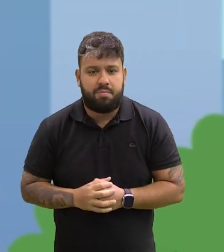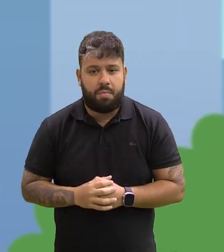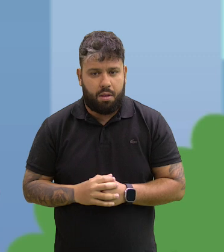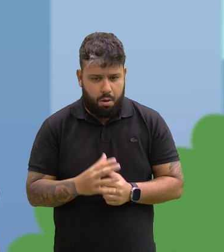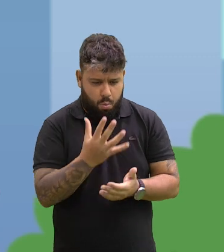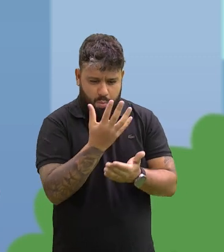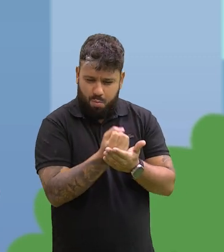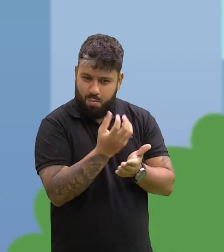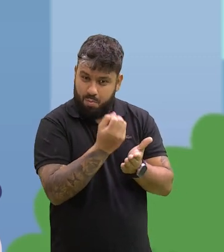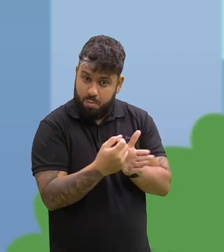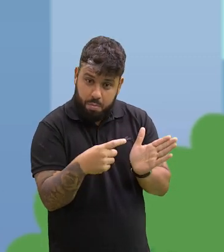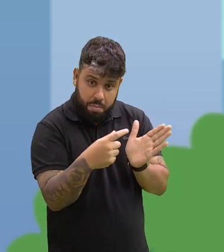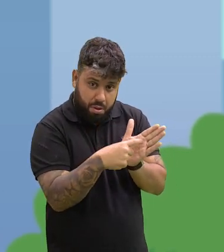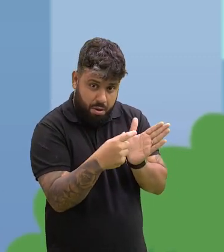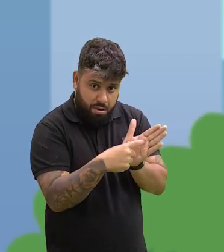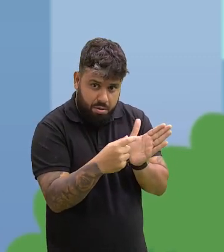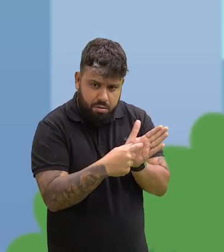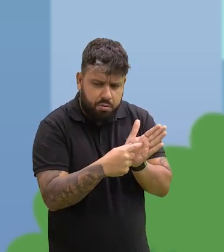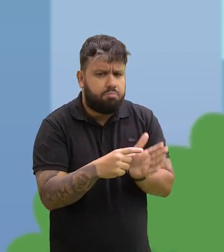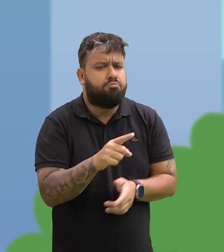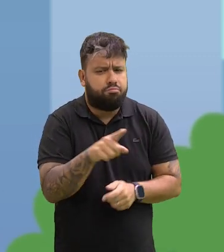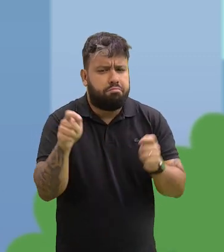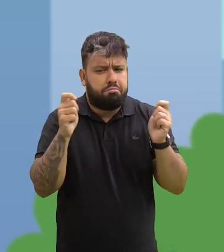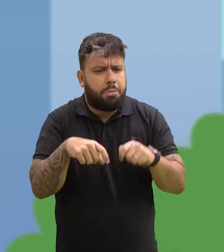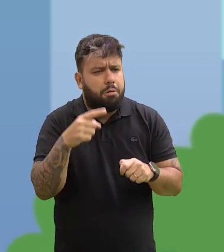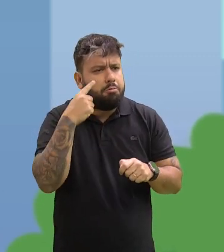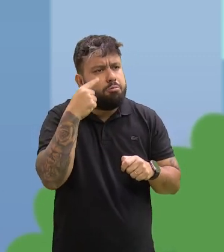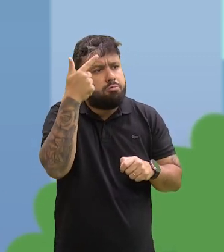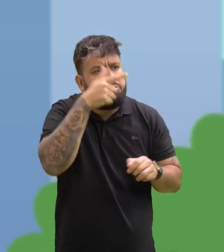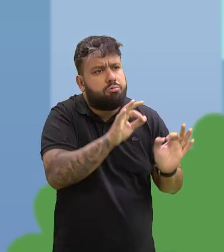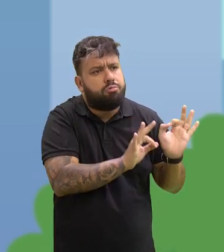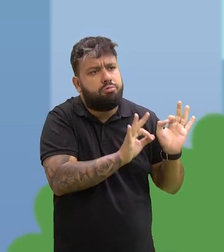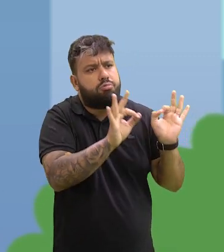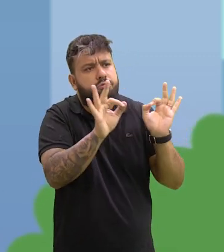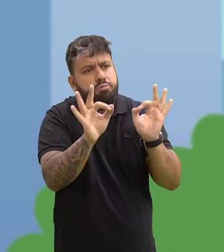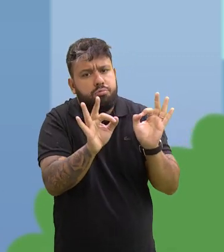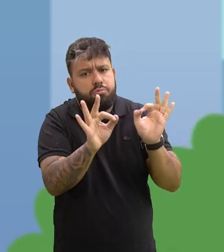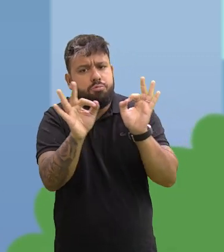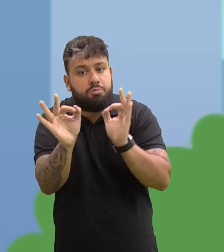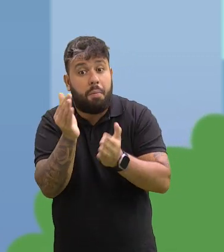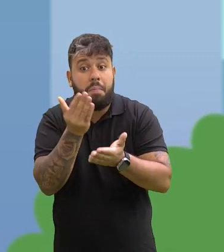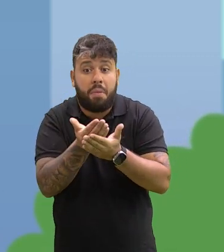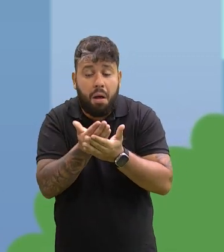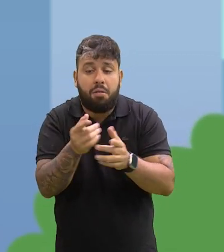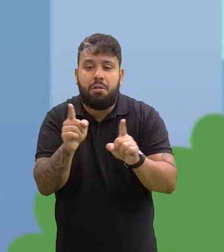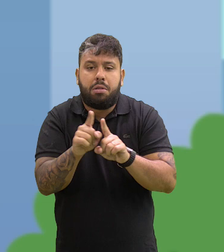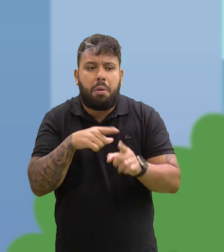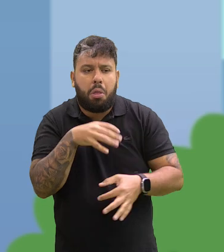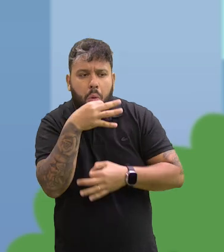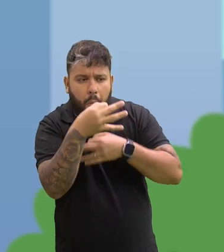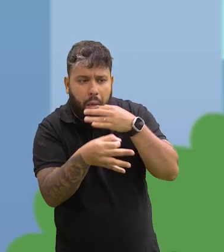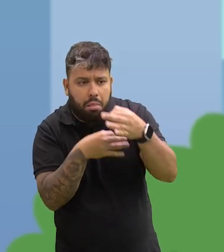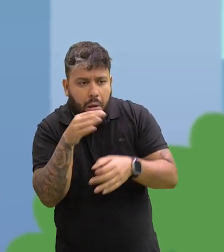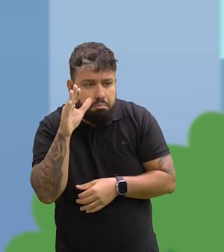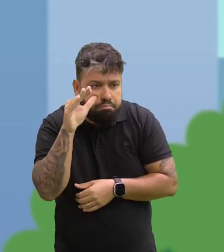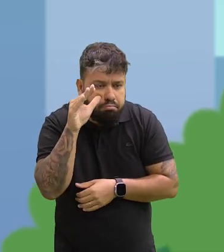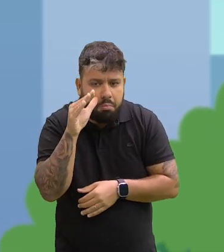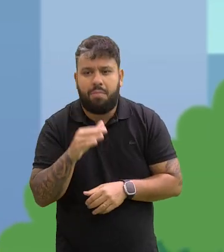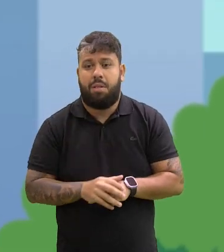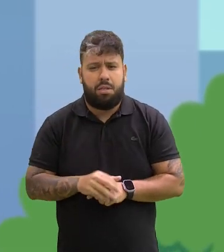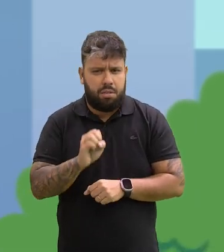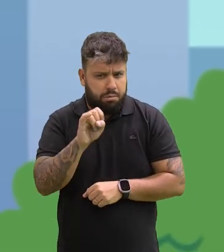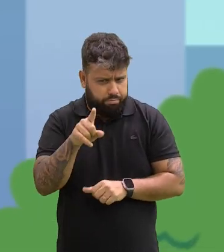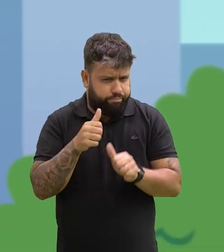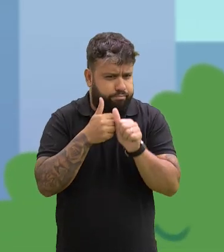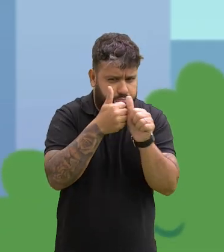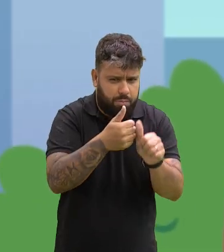o aplicativo do Preveste, vocês podem rever todo o conteúdo das aulas e ter acesso às questões comentadas. E se você acompanhar